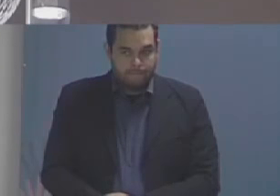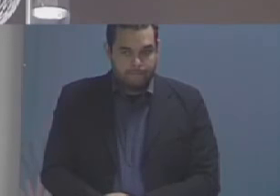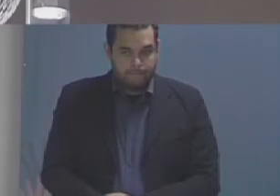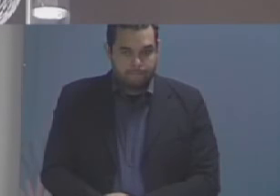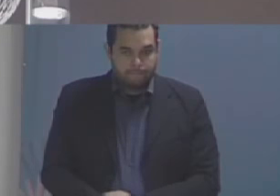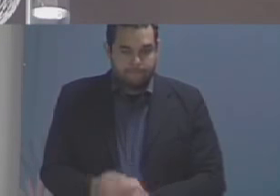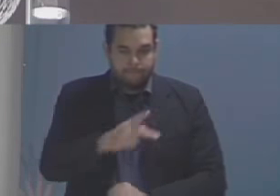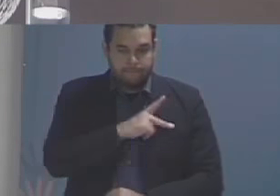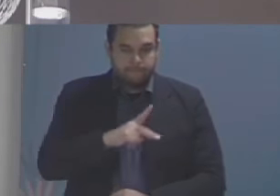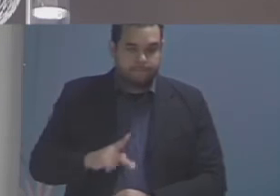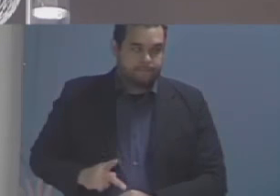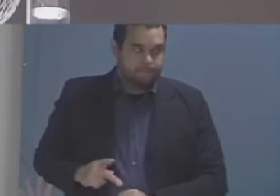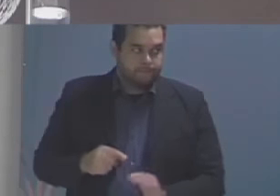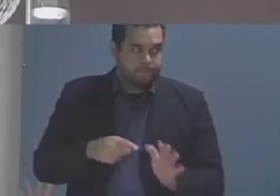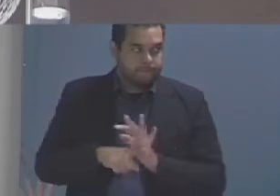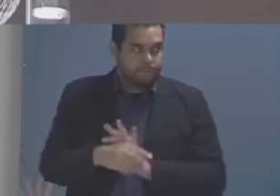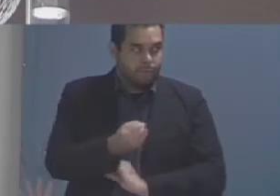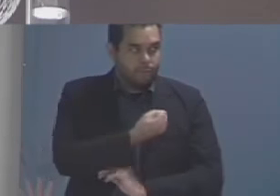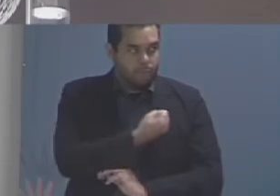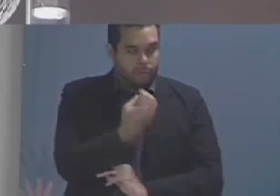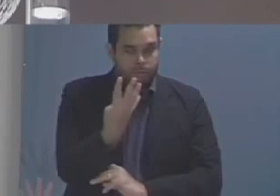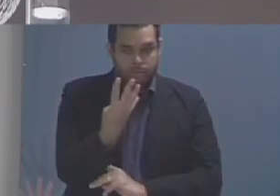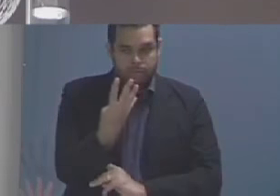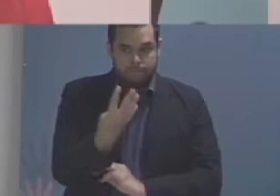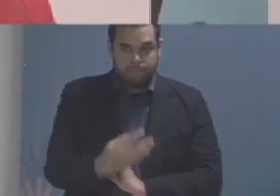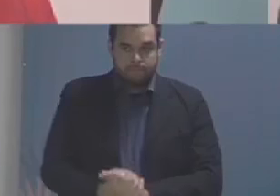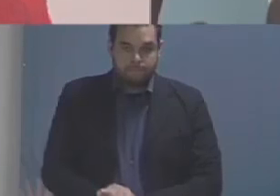Telepático. Presidente, a próxima pergunta, número 4.